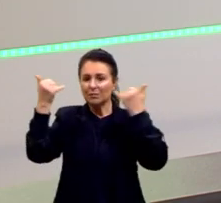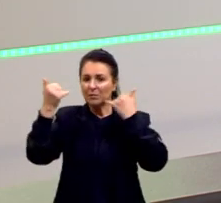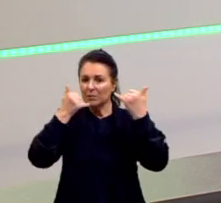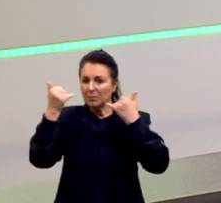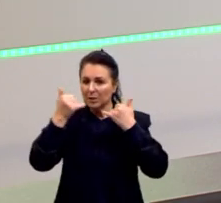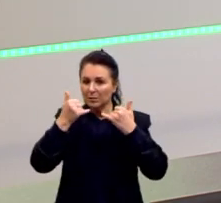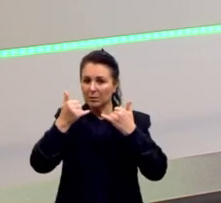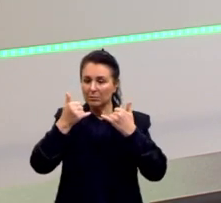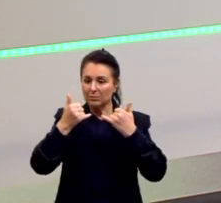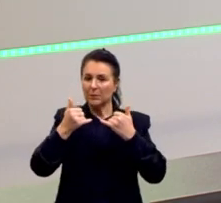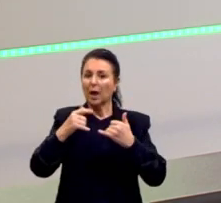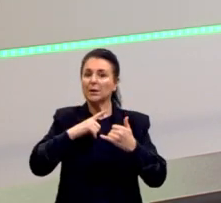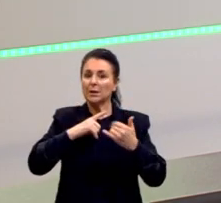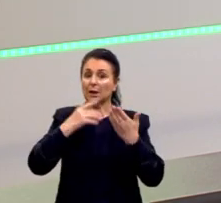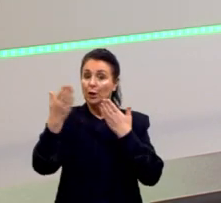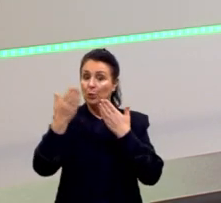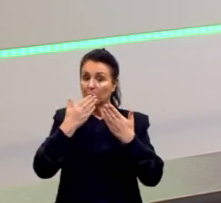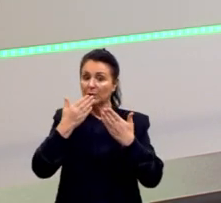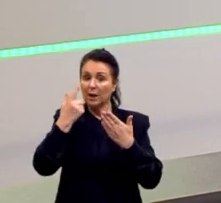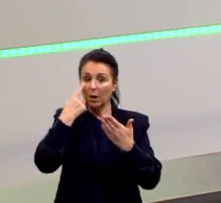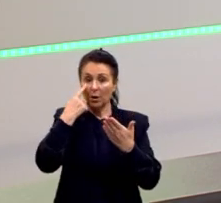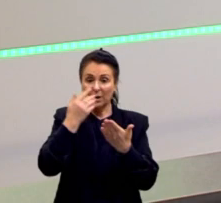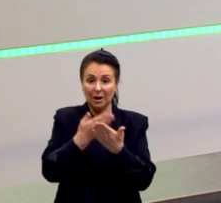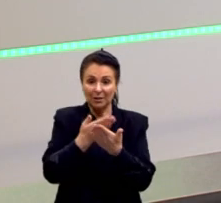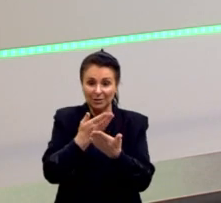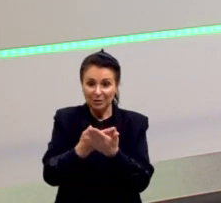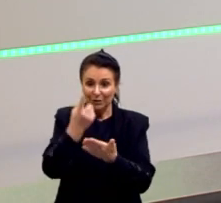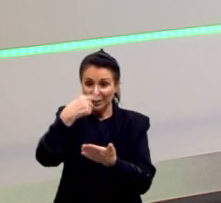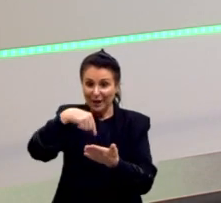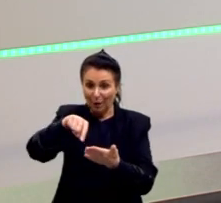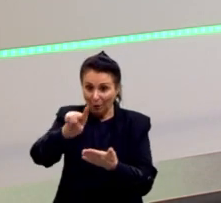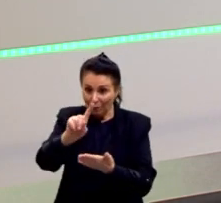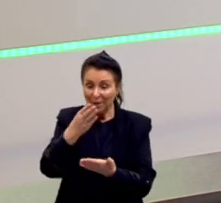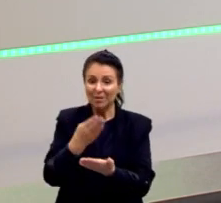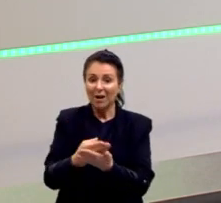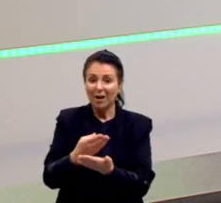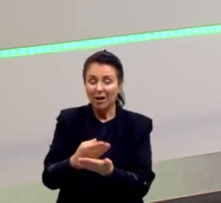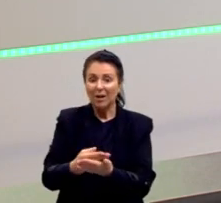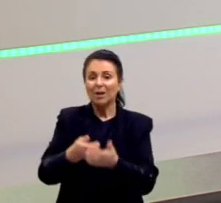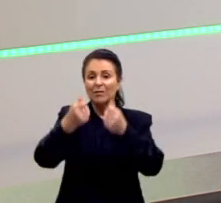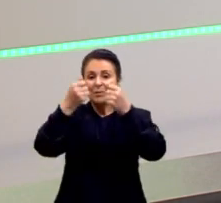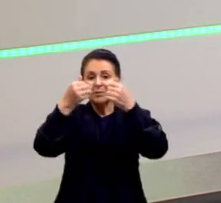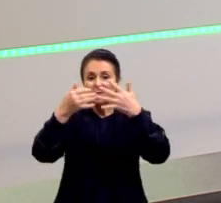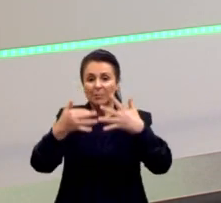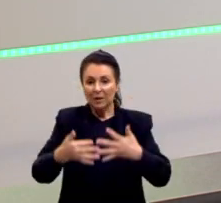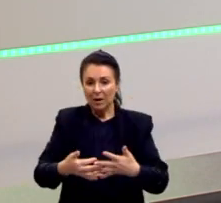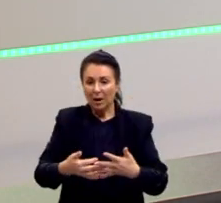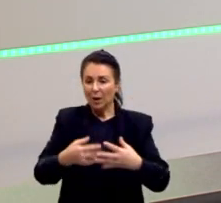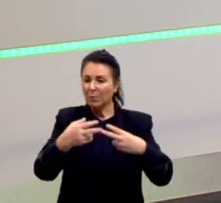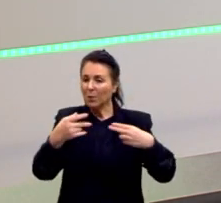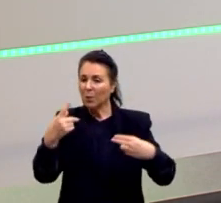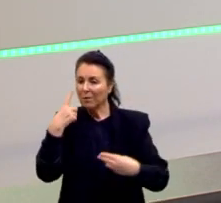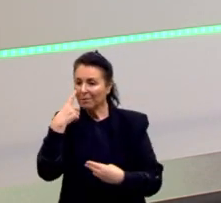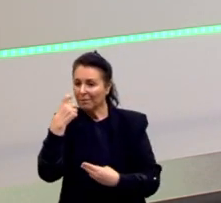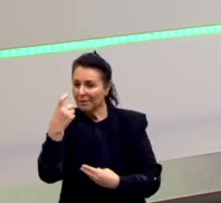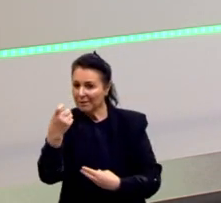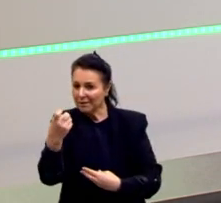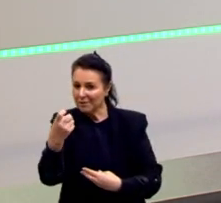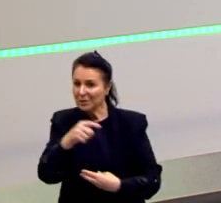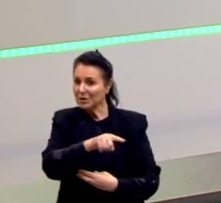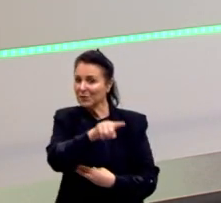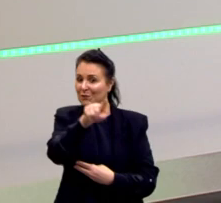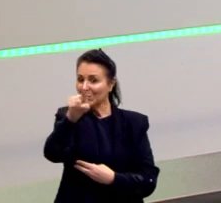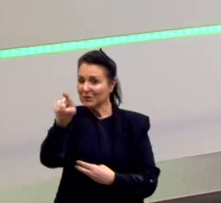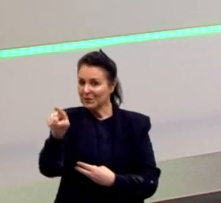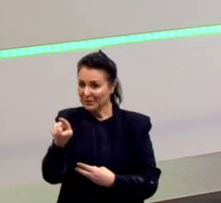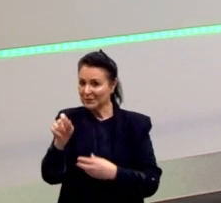qualquer coisa assistir de novo a aula e na próxima aula a gente vai falar de uma coisa muito interessante e vocês